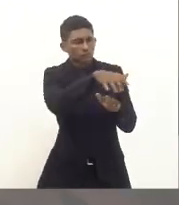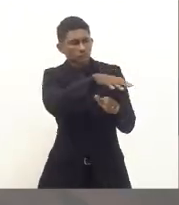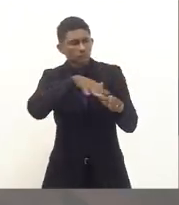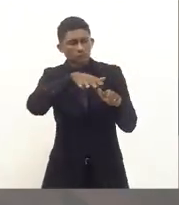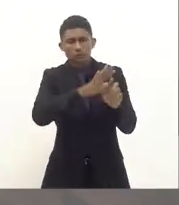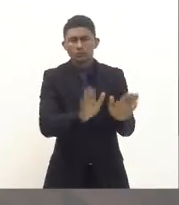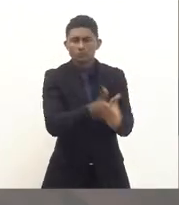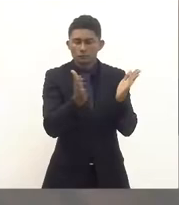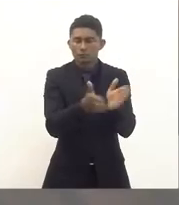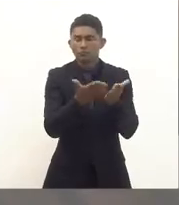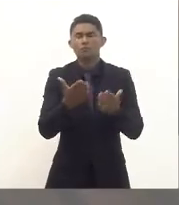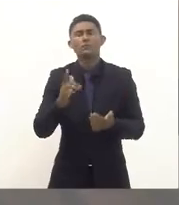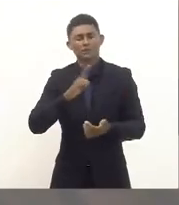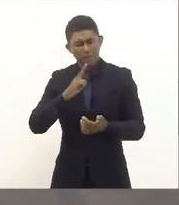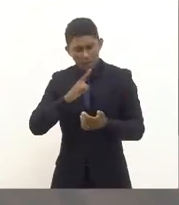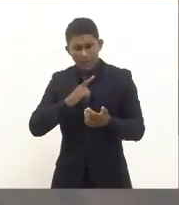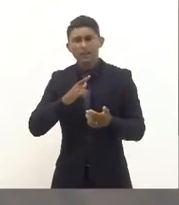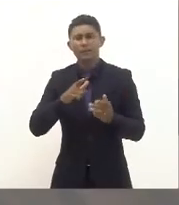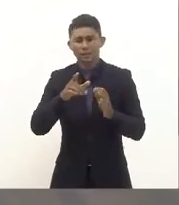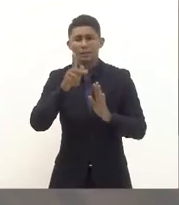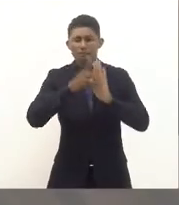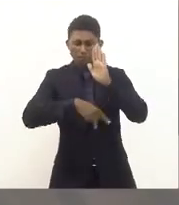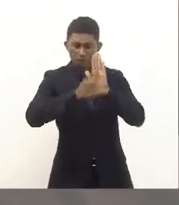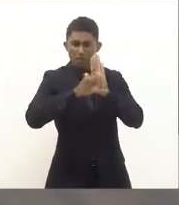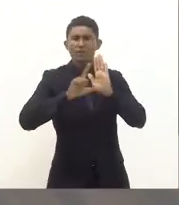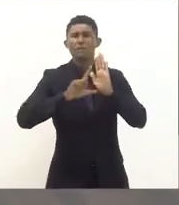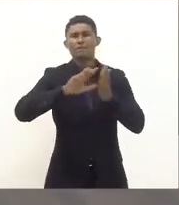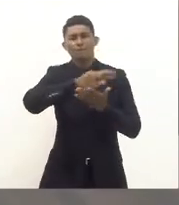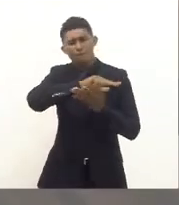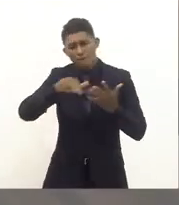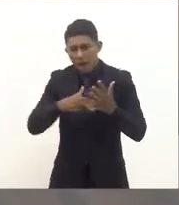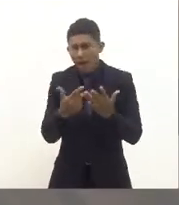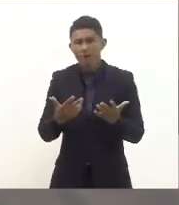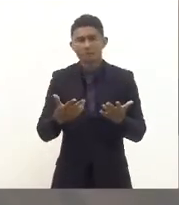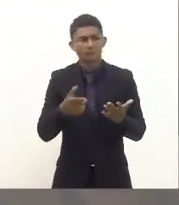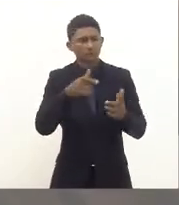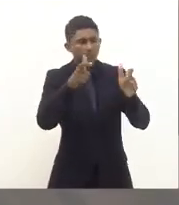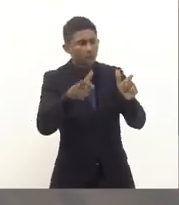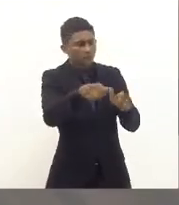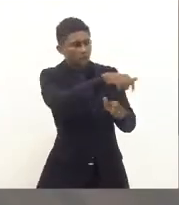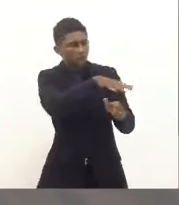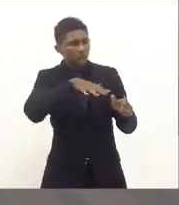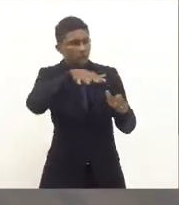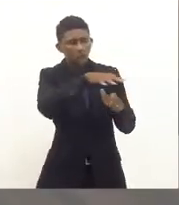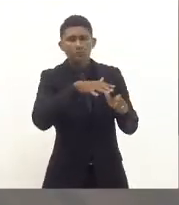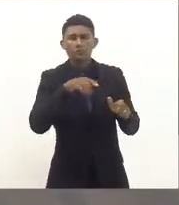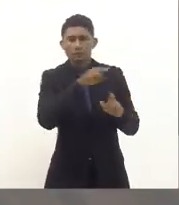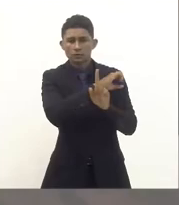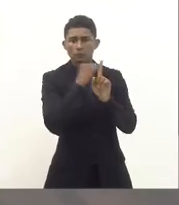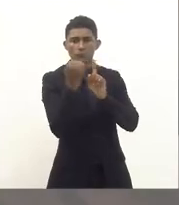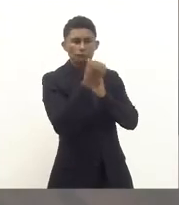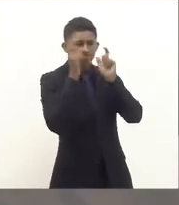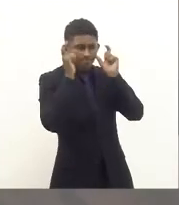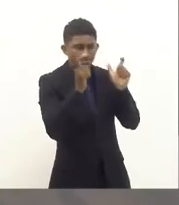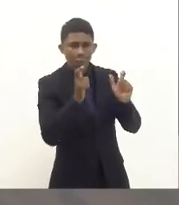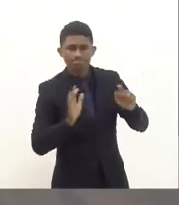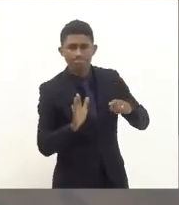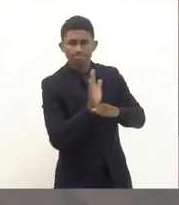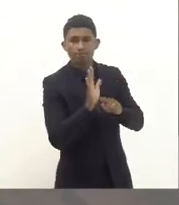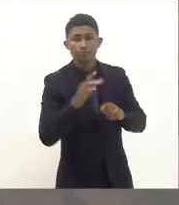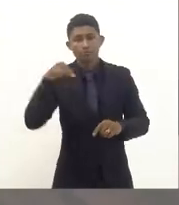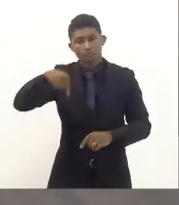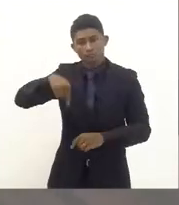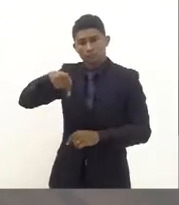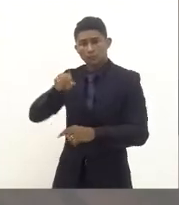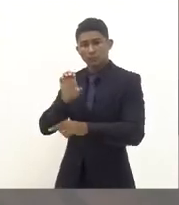Valdete azul mesmo Temos vários projetos para as áreas de especial interesse social mas o estado do